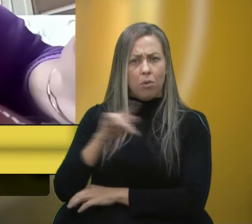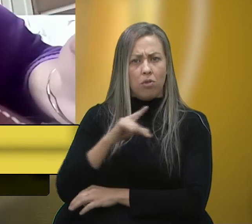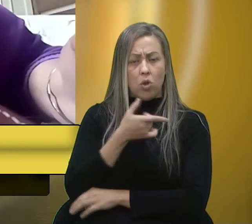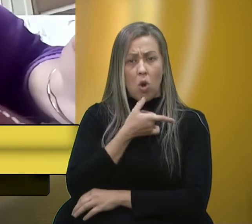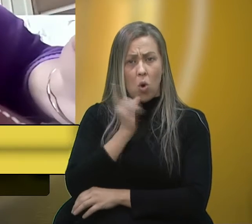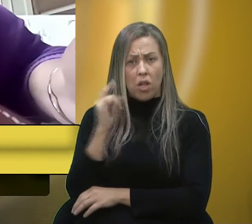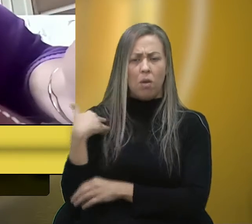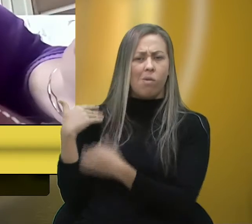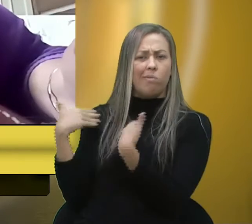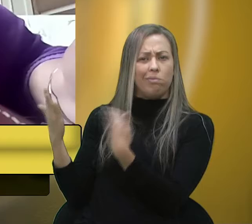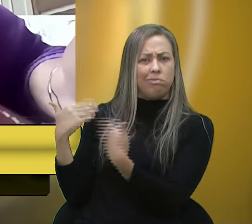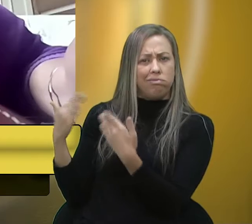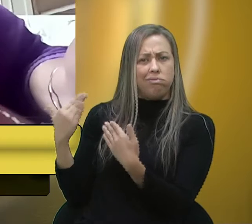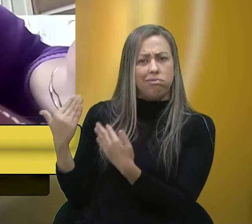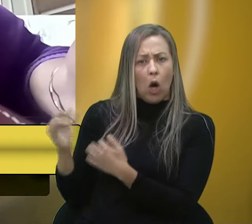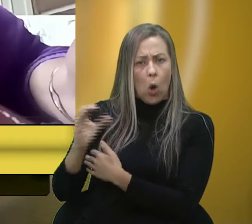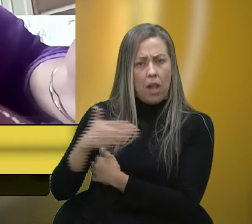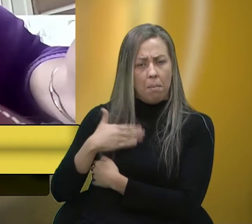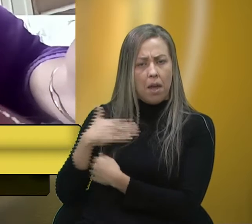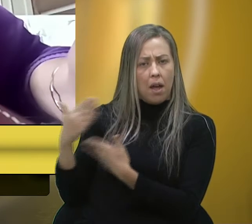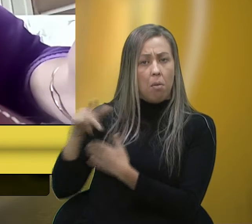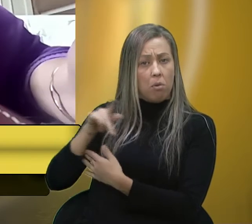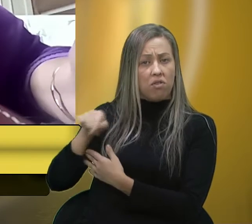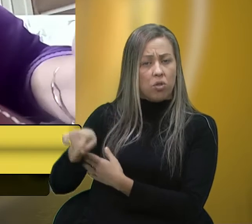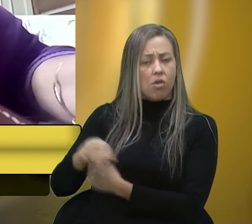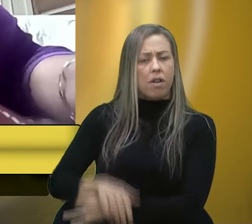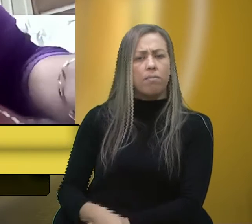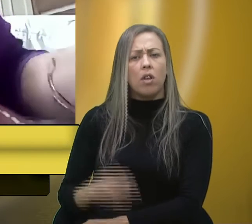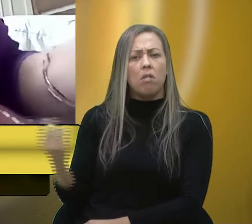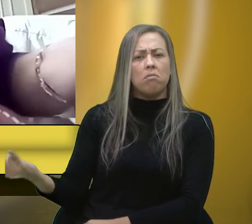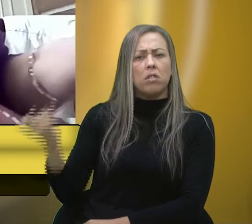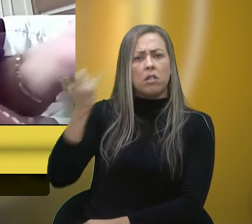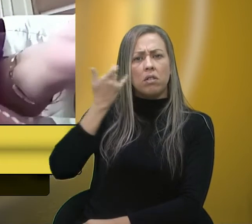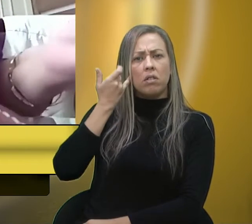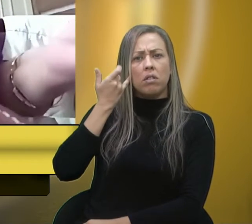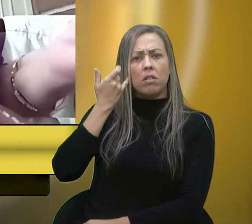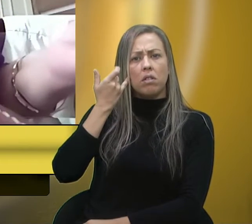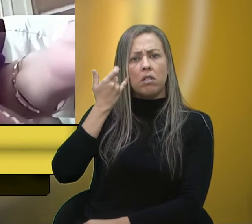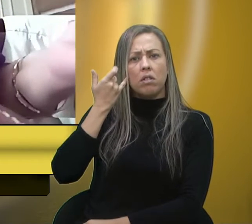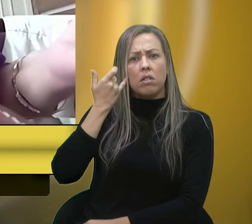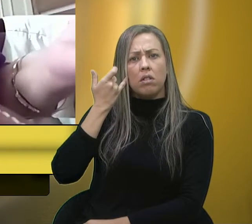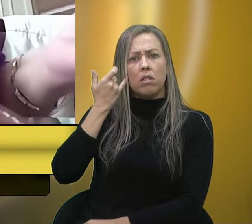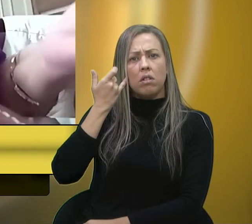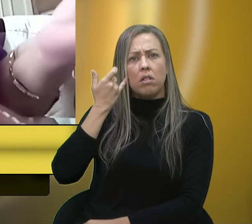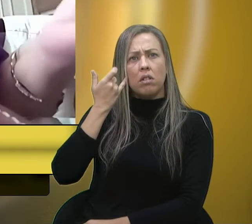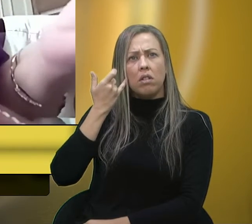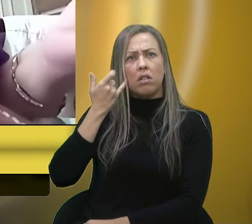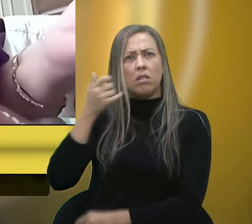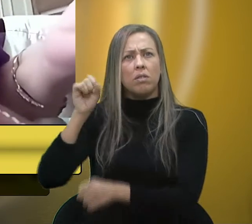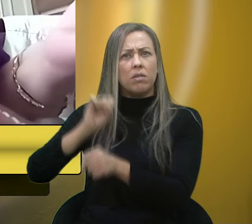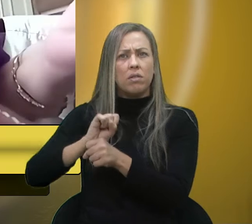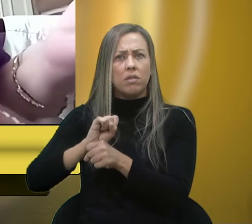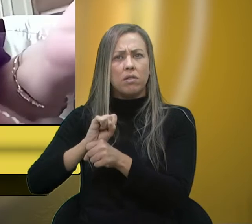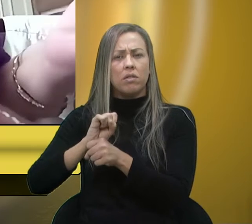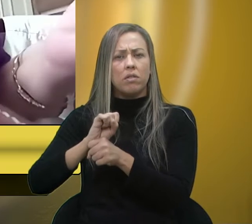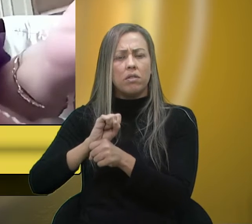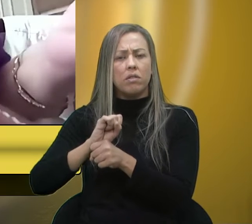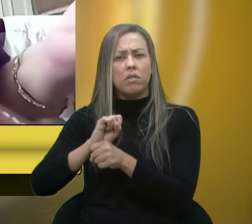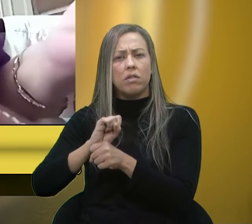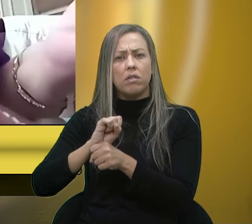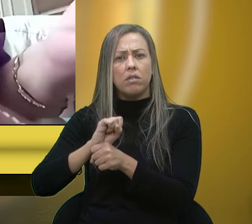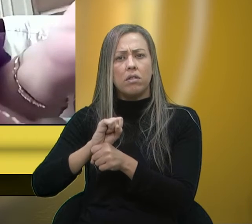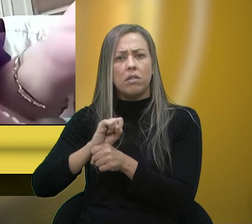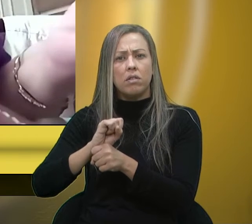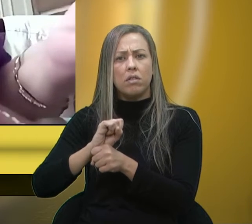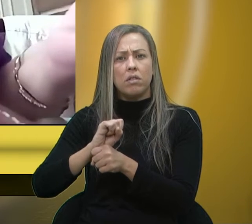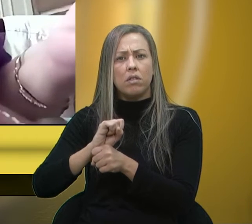eu conversei com ela, e ela me disse... Declaração do líder da bancada do PTB, senhor presidente.